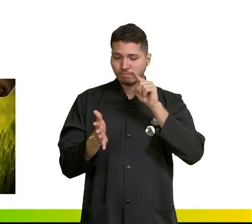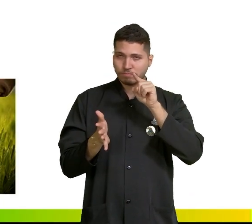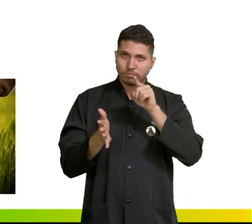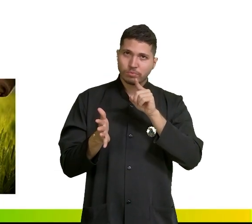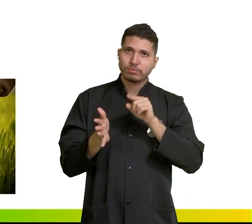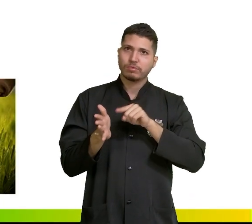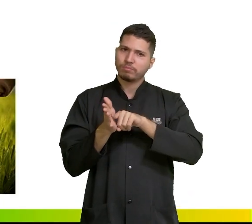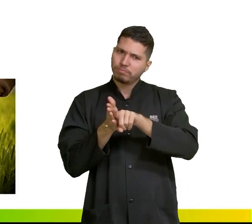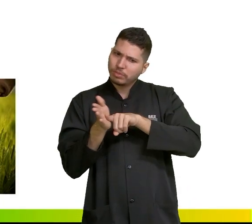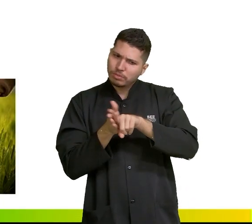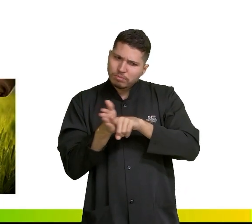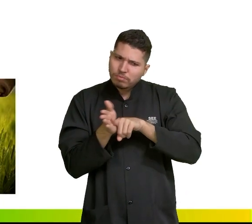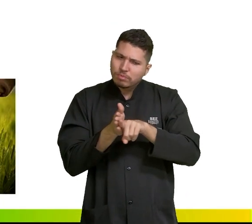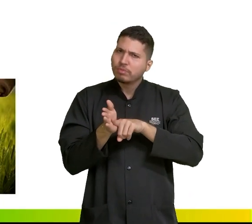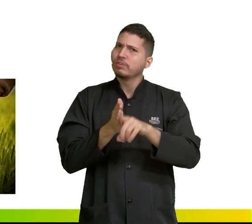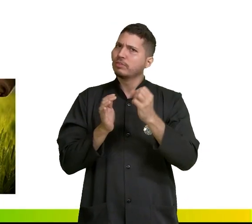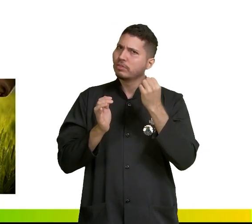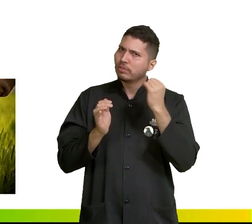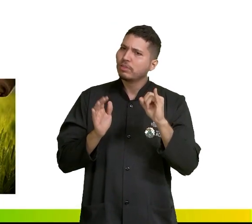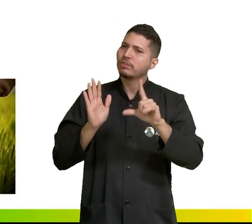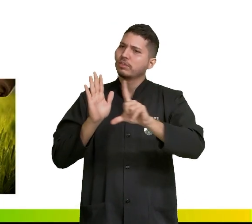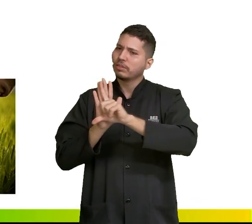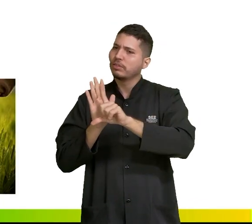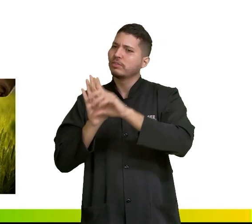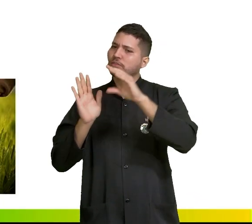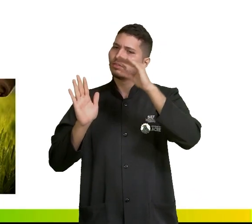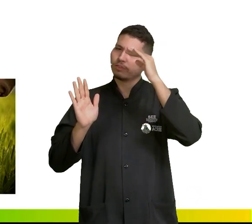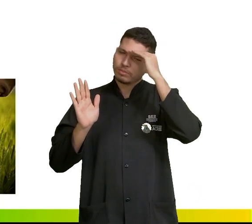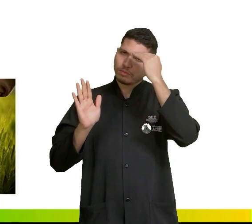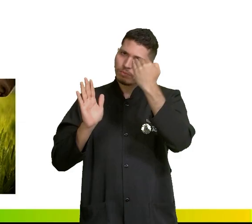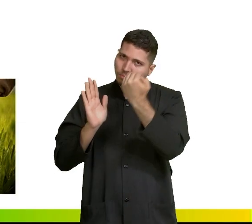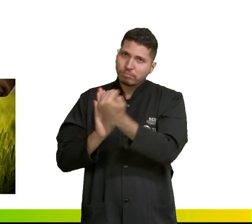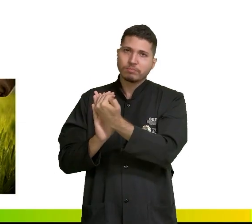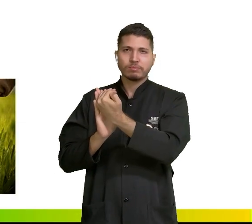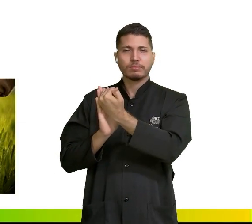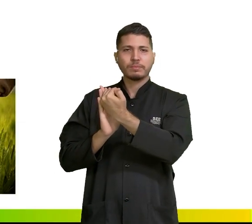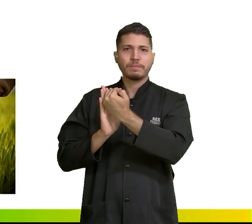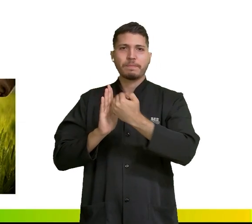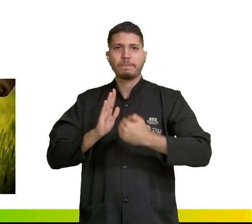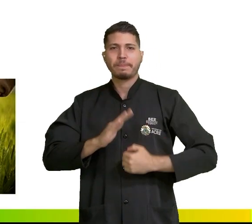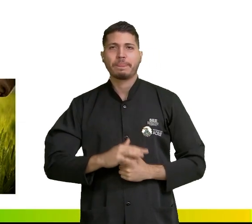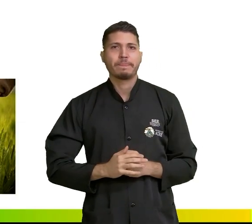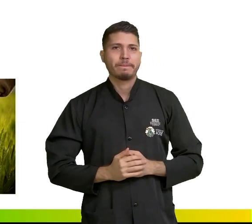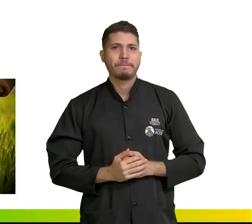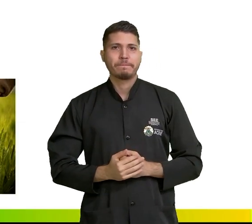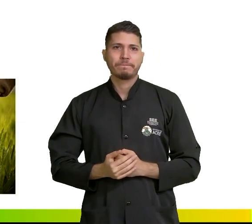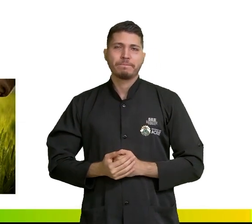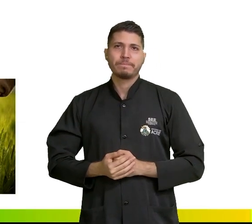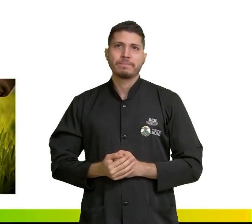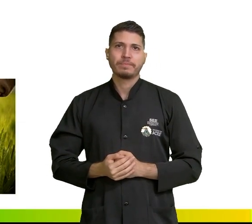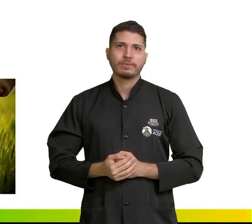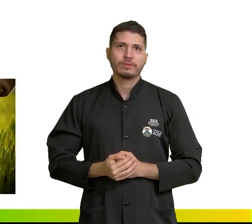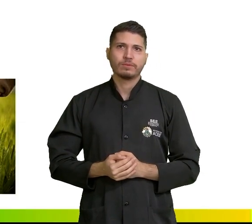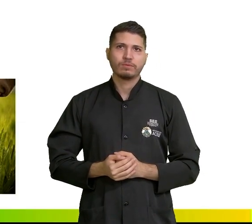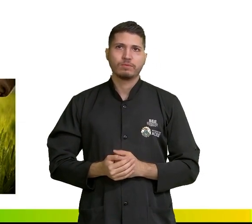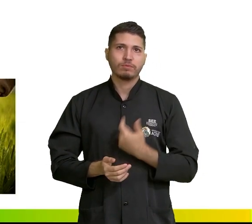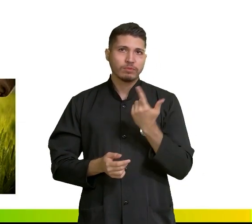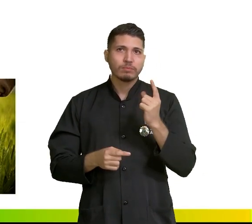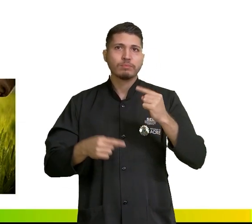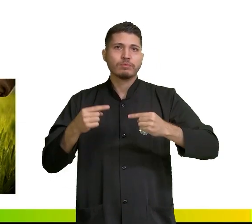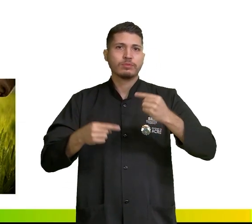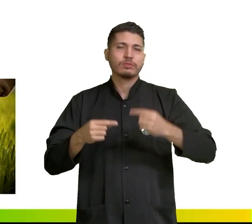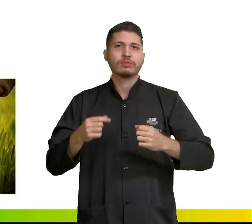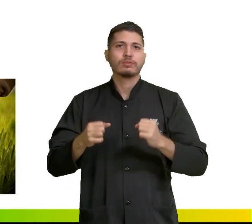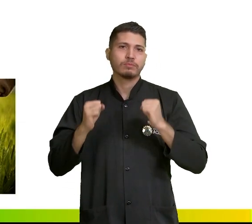sendo aplicadas de forma correta, tá? A gente também tem como exemplo aí de política do que pode ser feito é